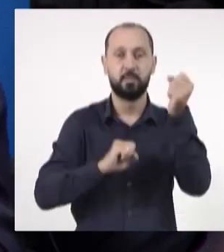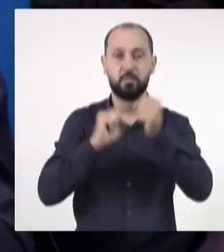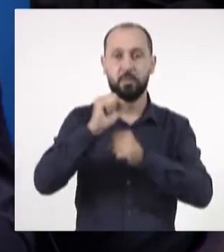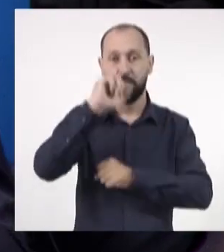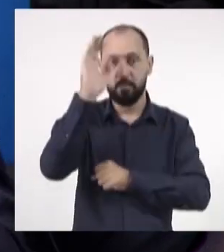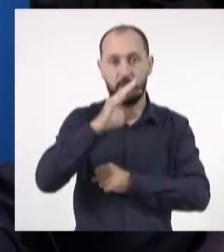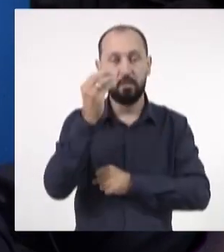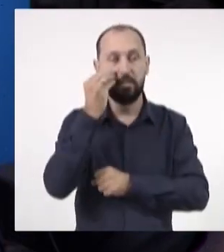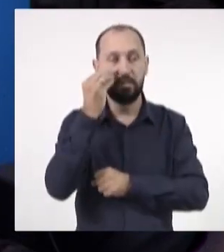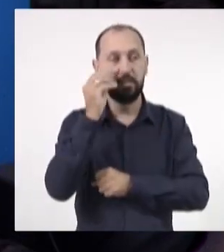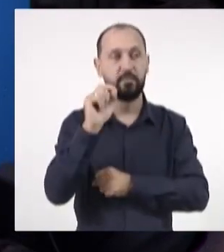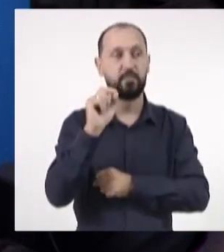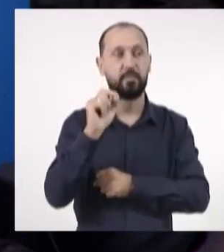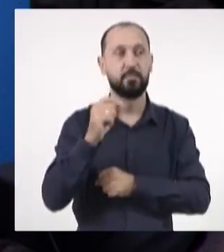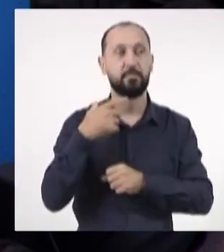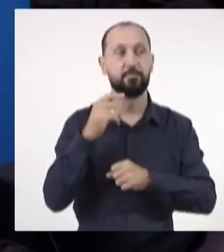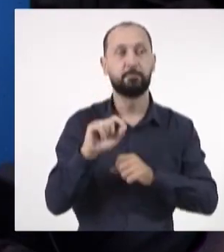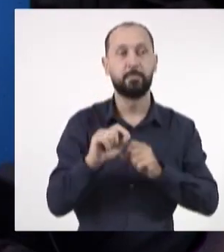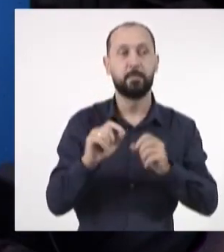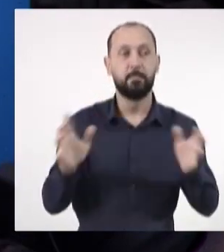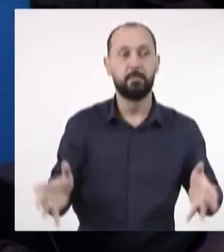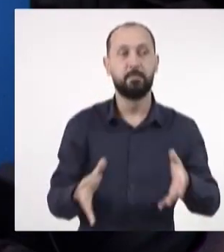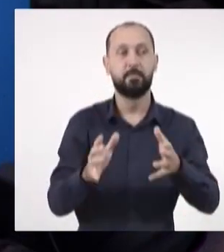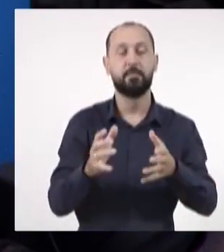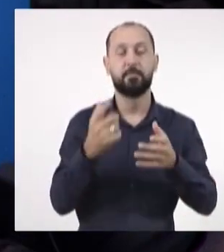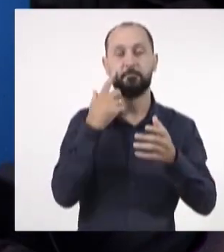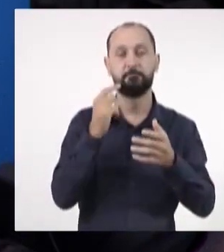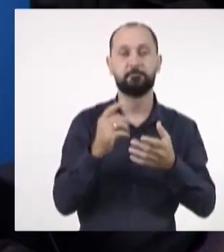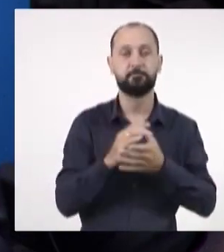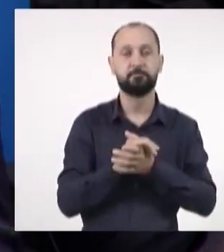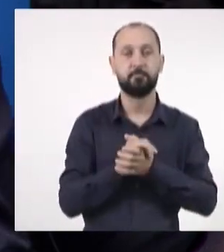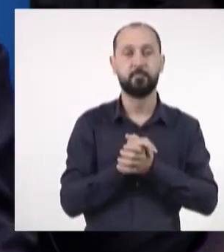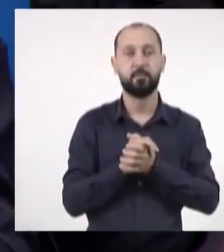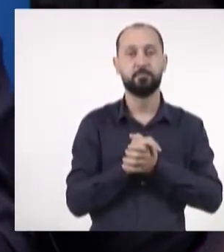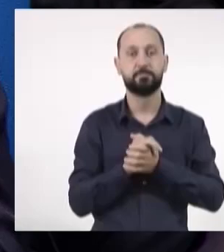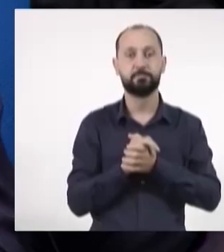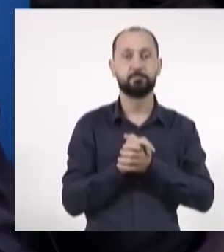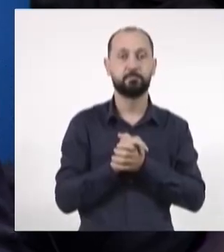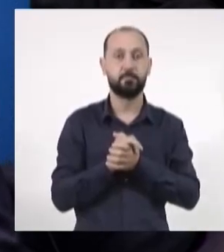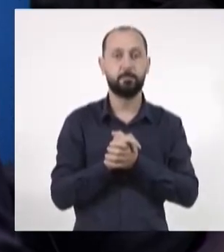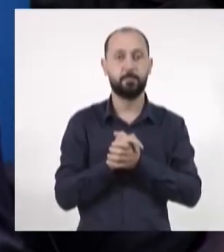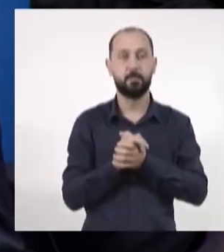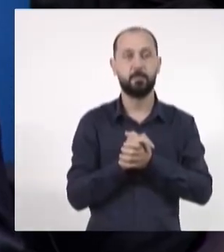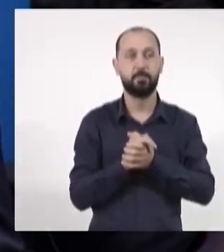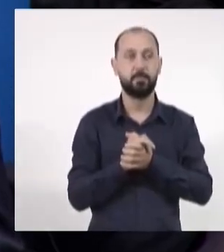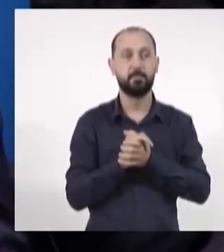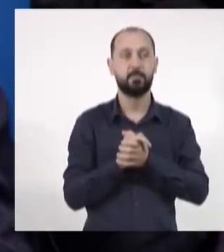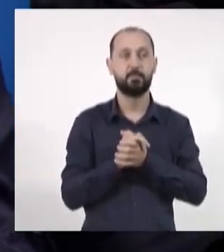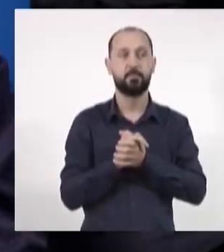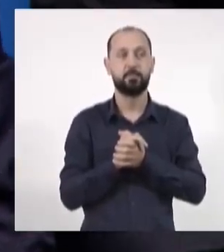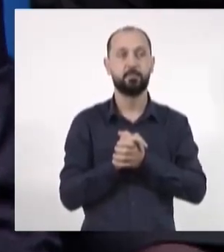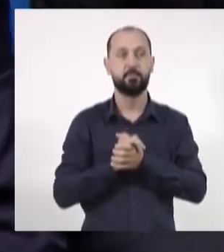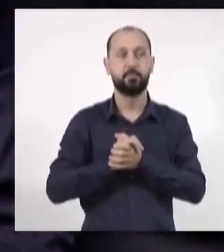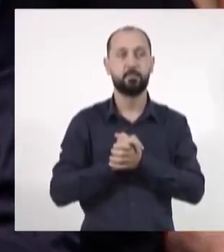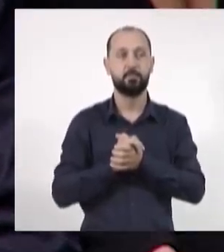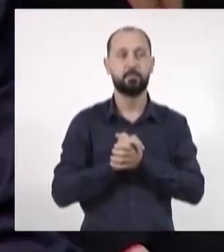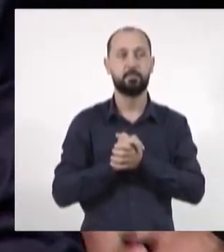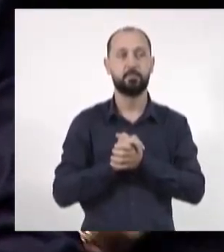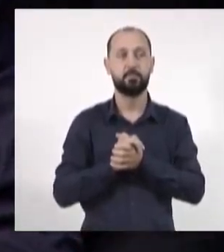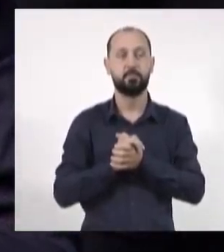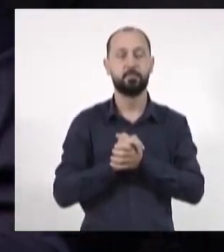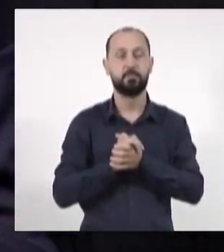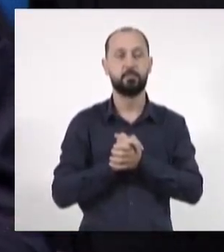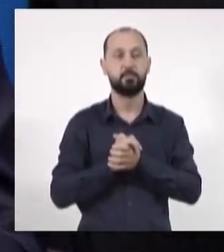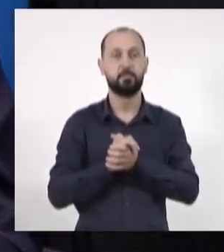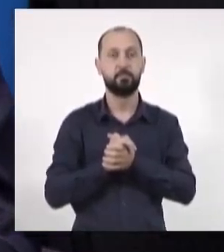tentar simplificar os processos para tentar dar competitividade para a indústria brasileira. Mas a estrutura que está sendo apresentada, ela não tem elementos